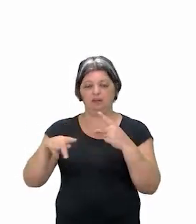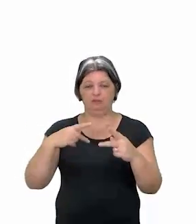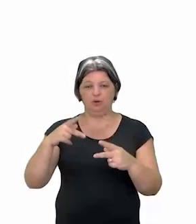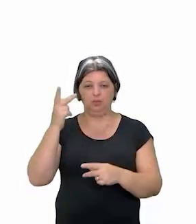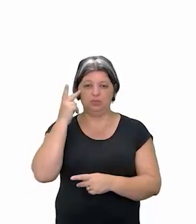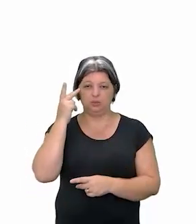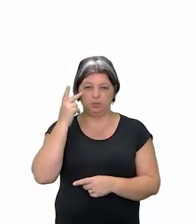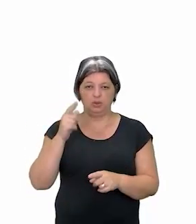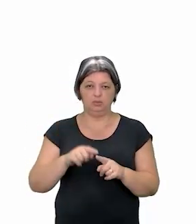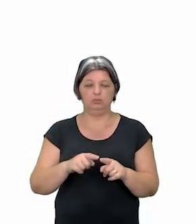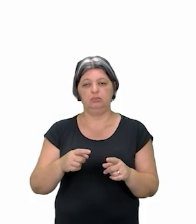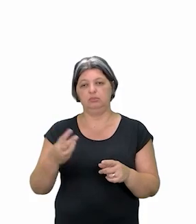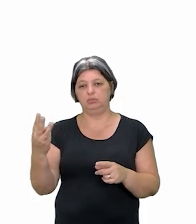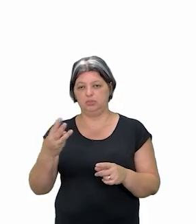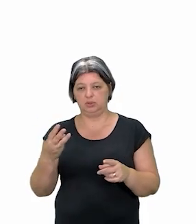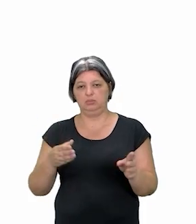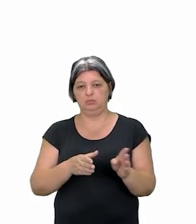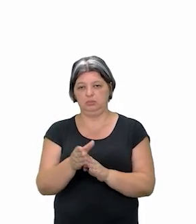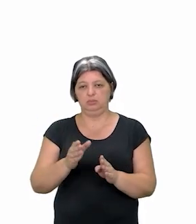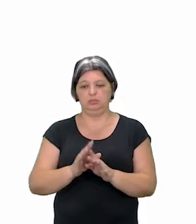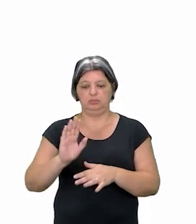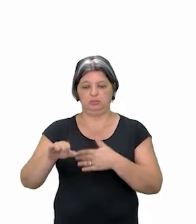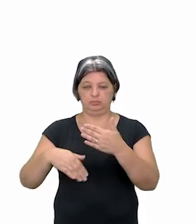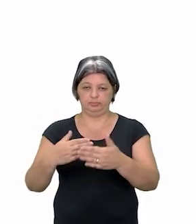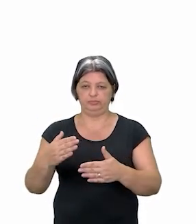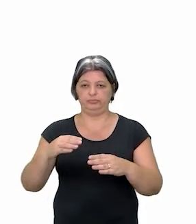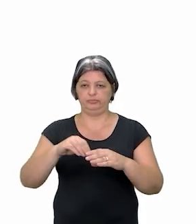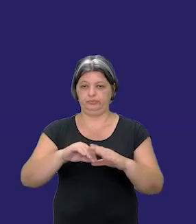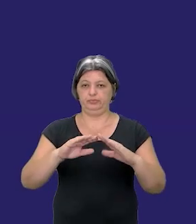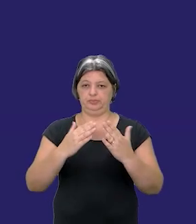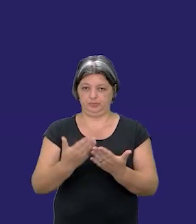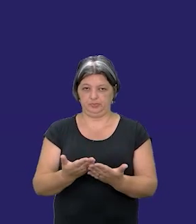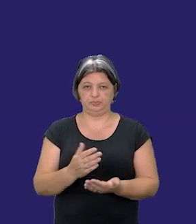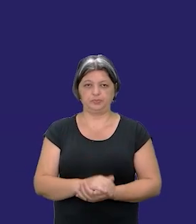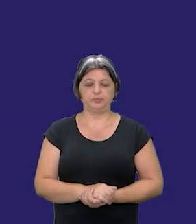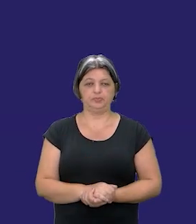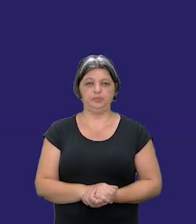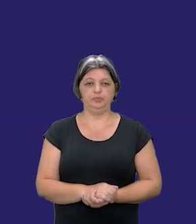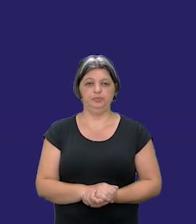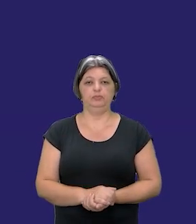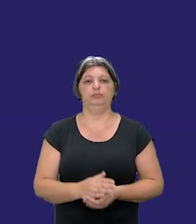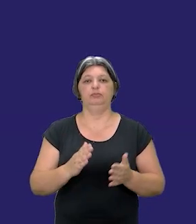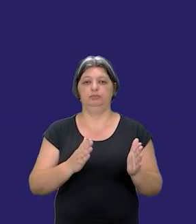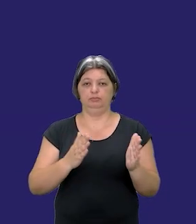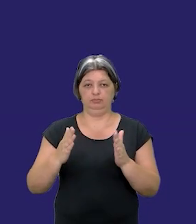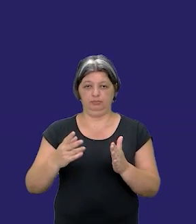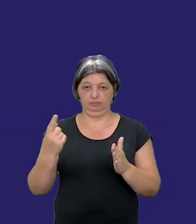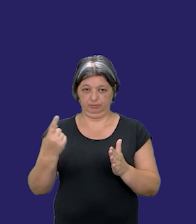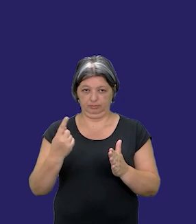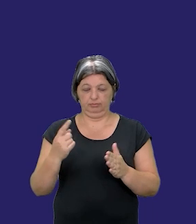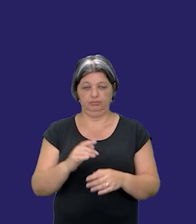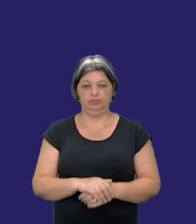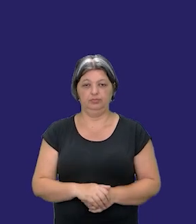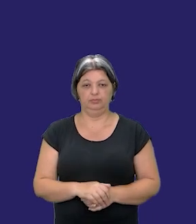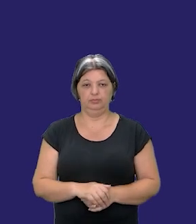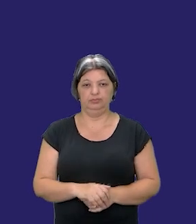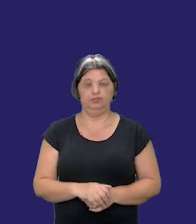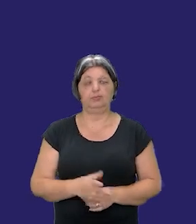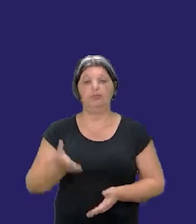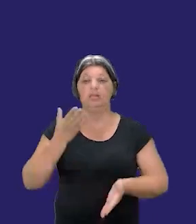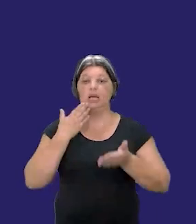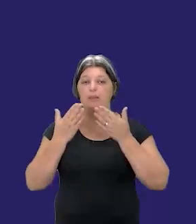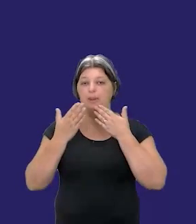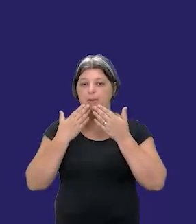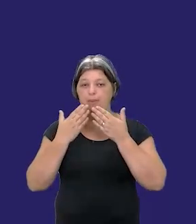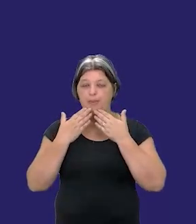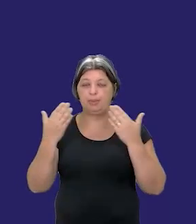momento, orientações para os desdobramentos na escola. Chegamos no primeiro momento, então, né, vamos conversar um pouquinho